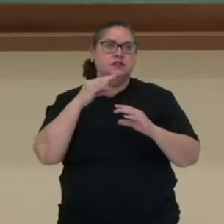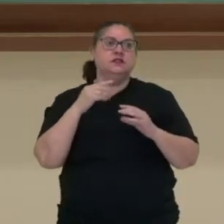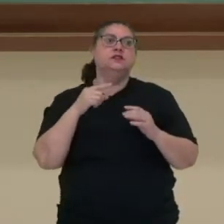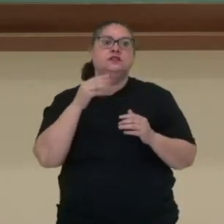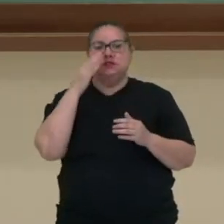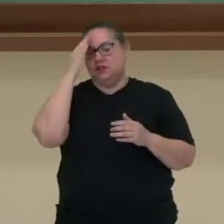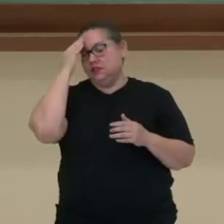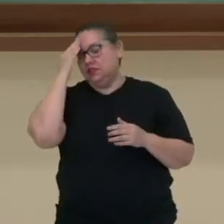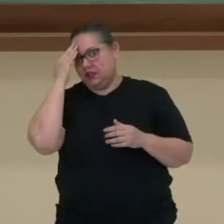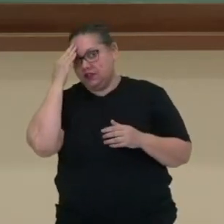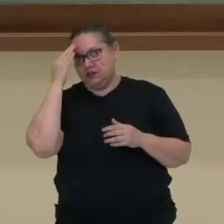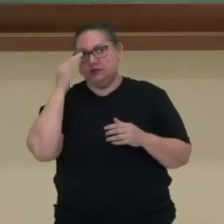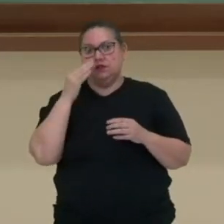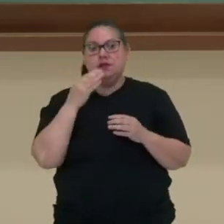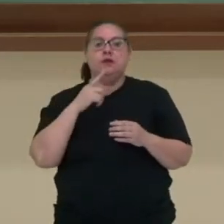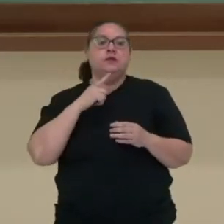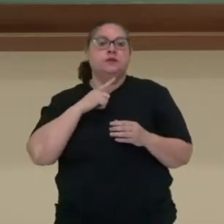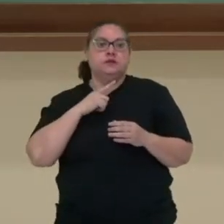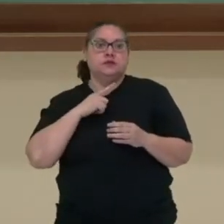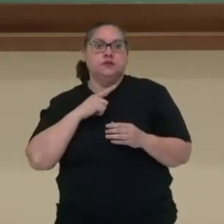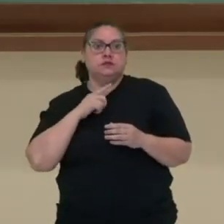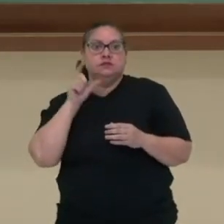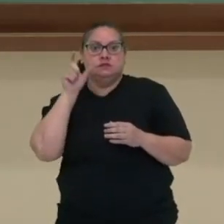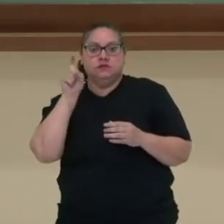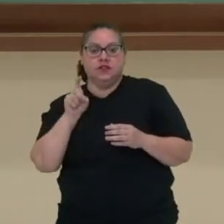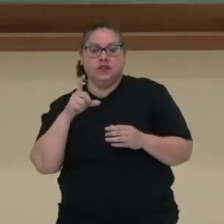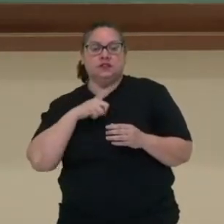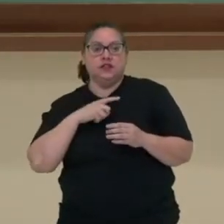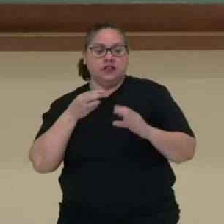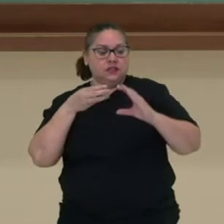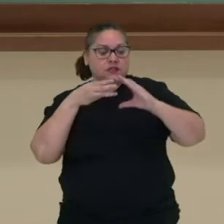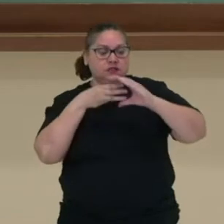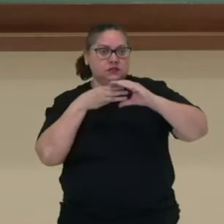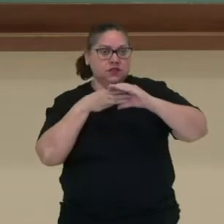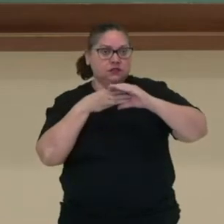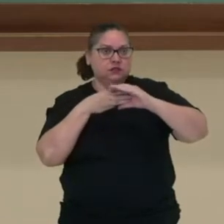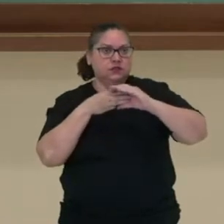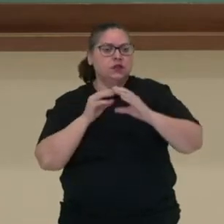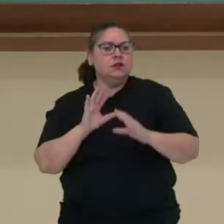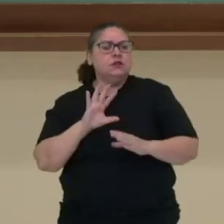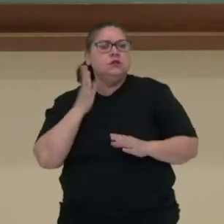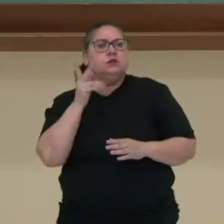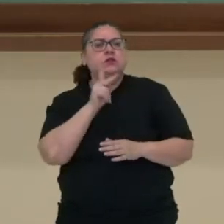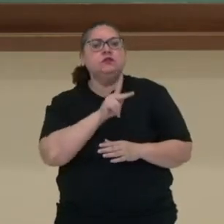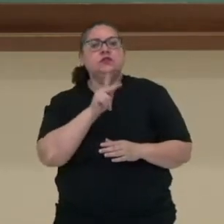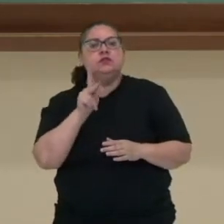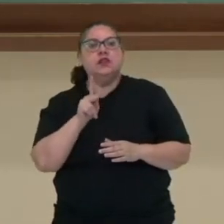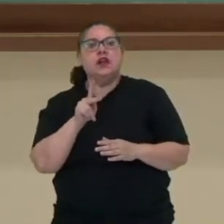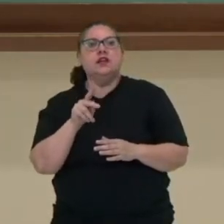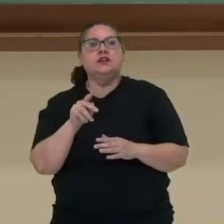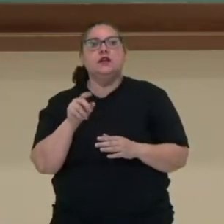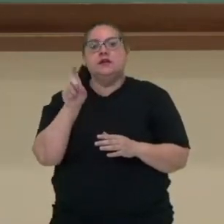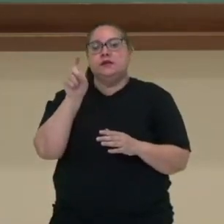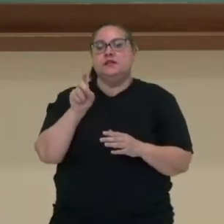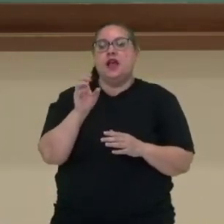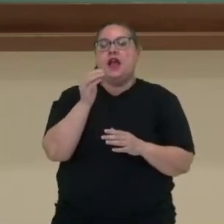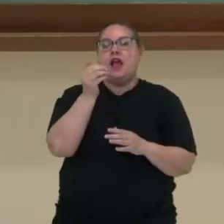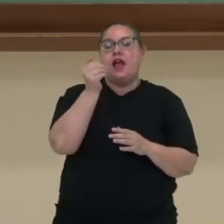você entende que é um ser que possui células. Agora, quando a professora fala que ele é um